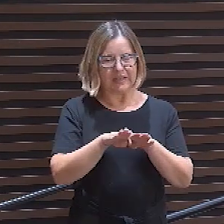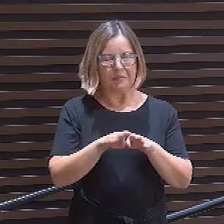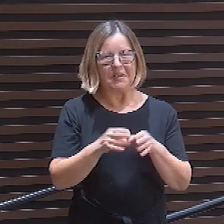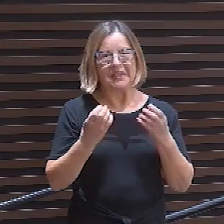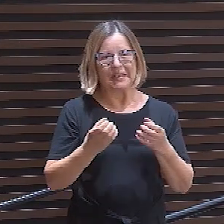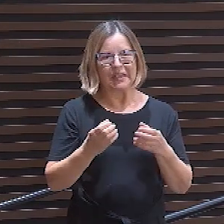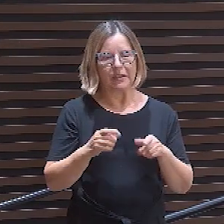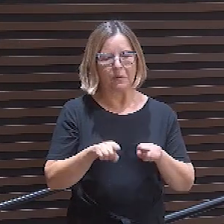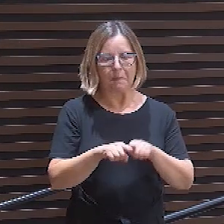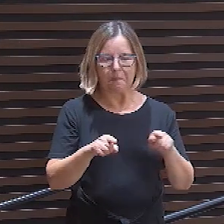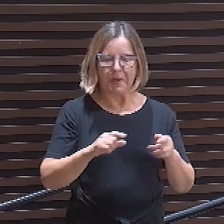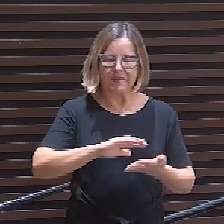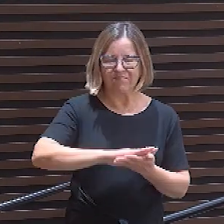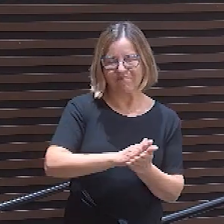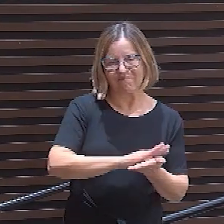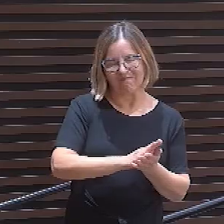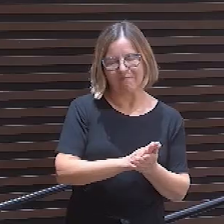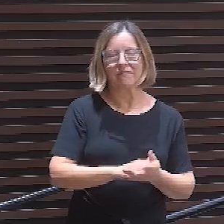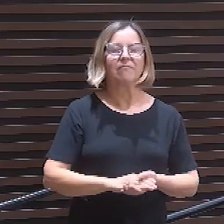Ô Pai,